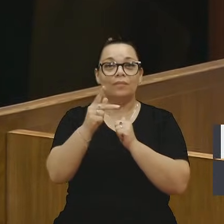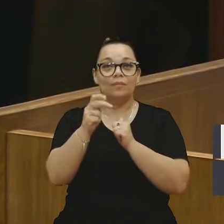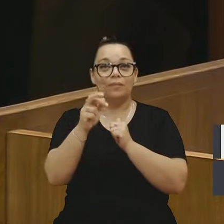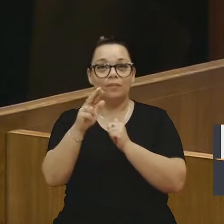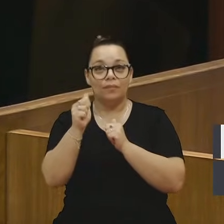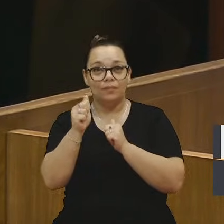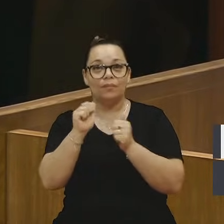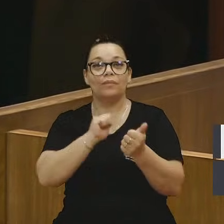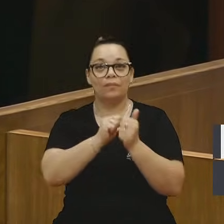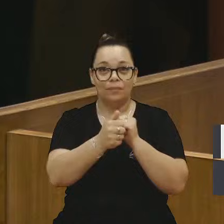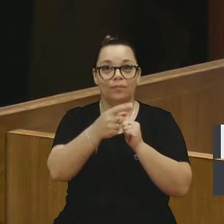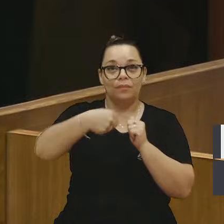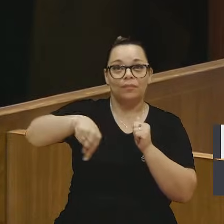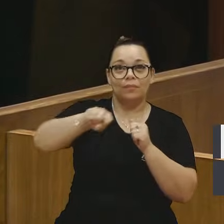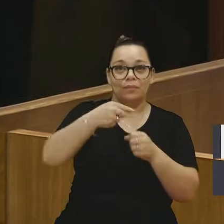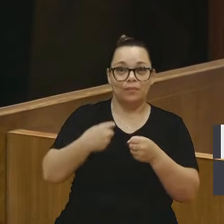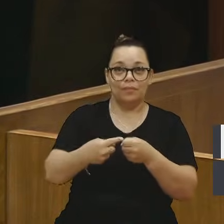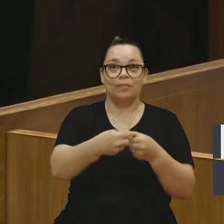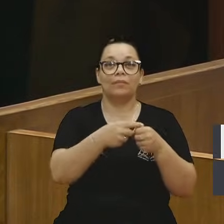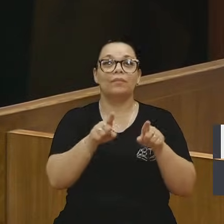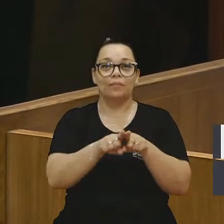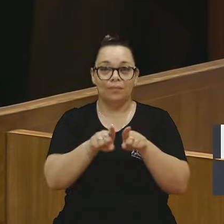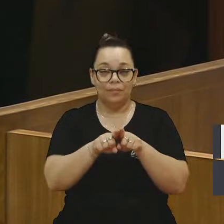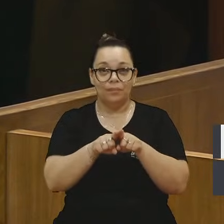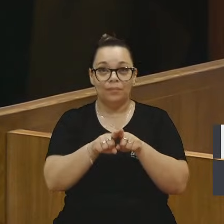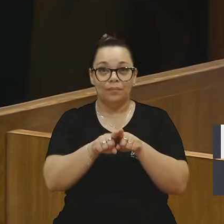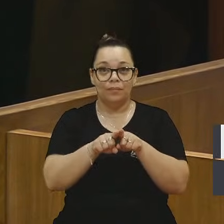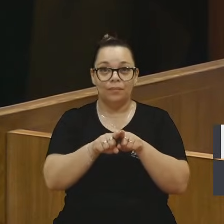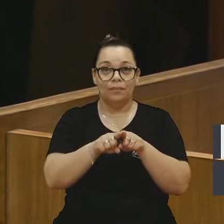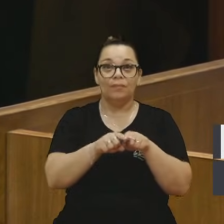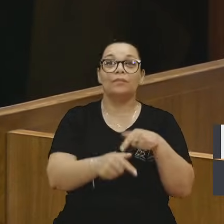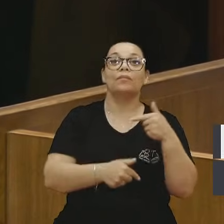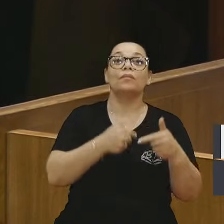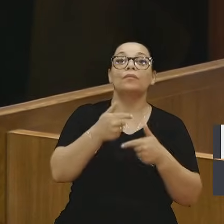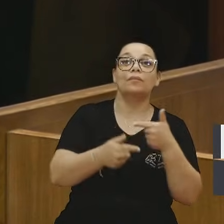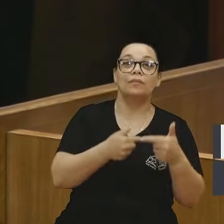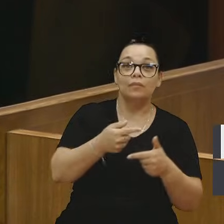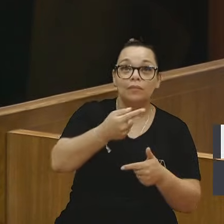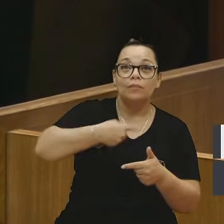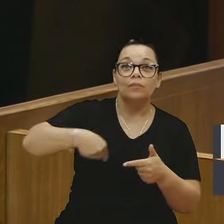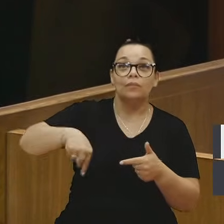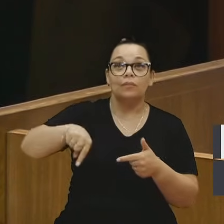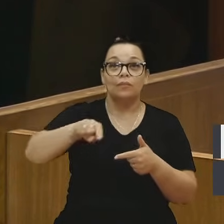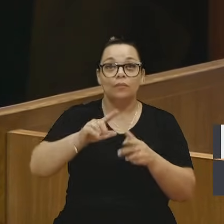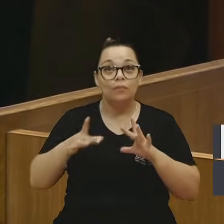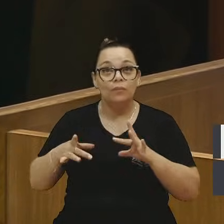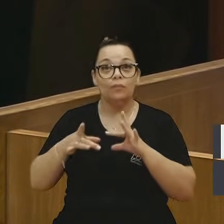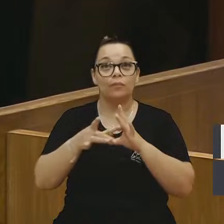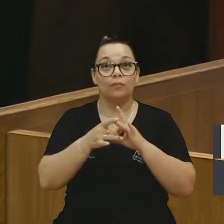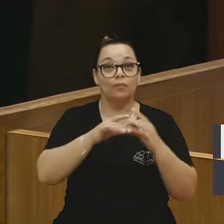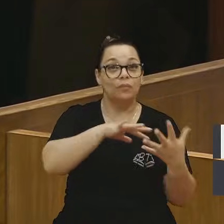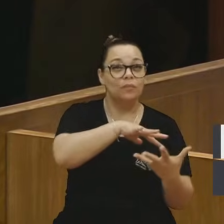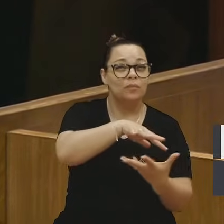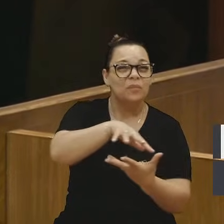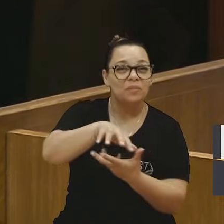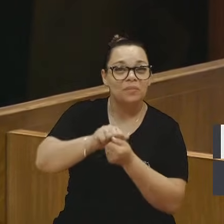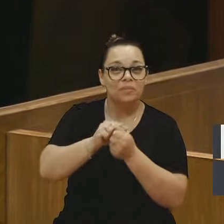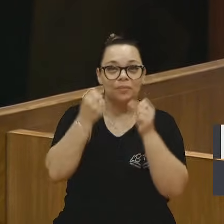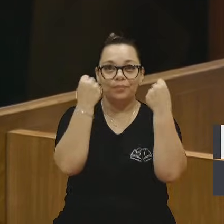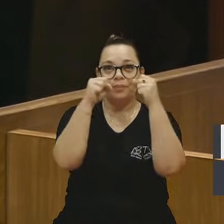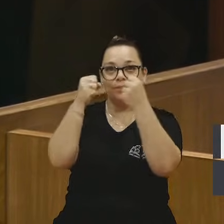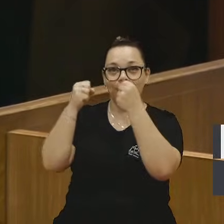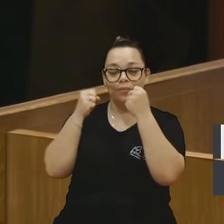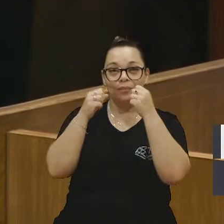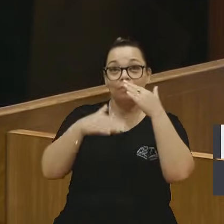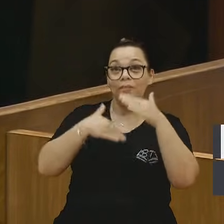em nossa cidade. O trabalho ao qual estamos ligados no universo da educação física